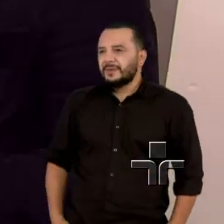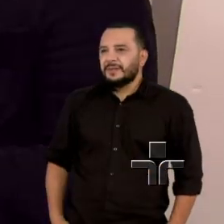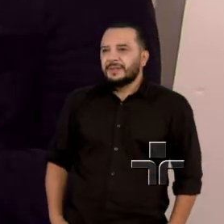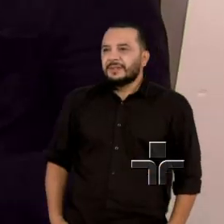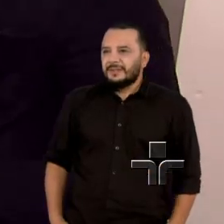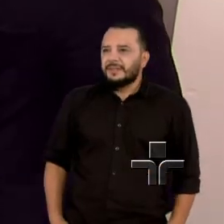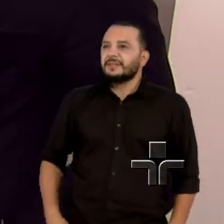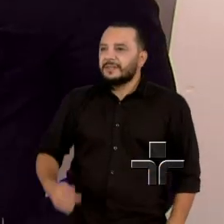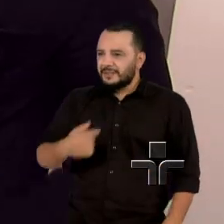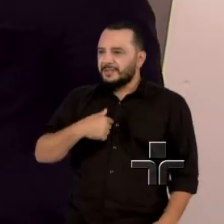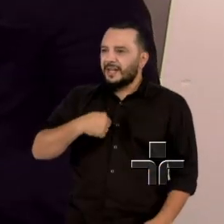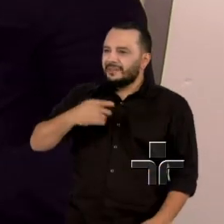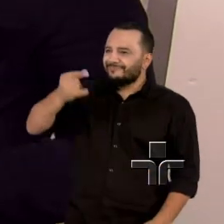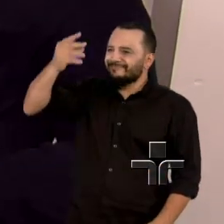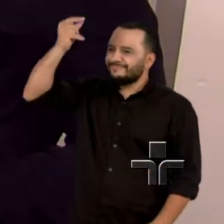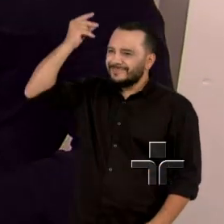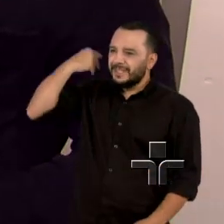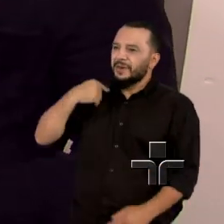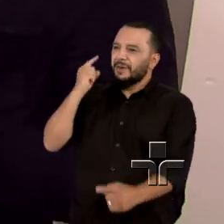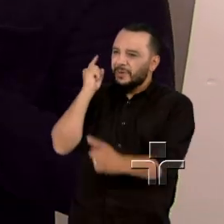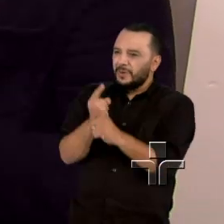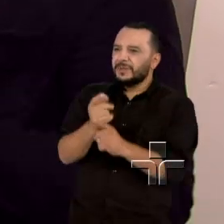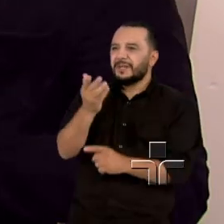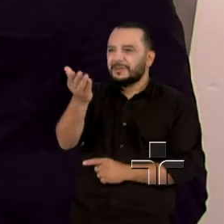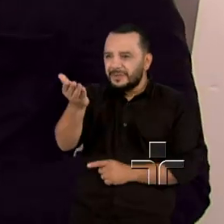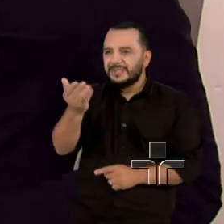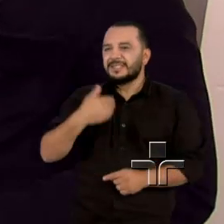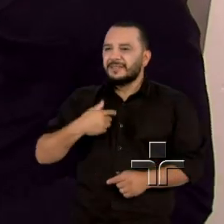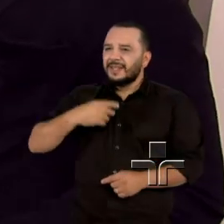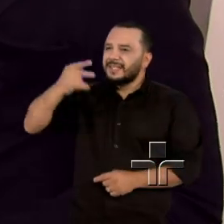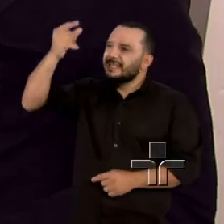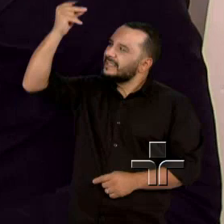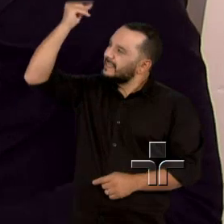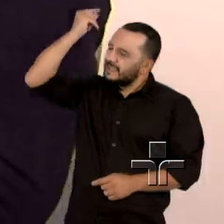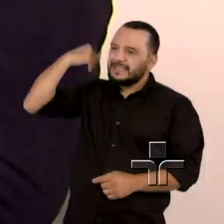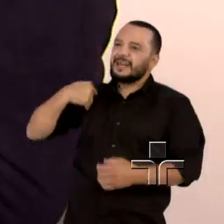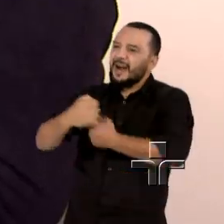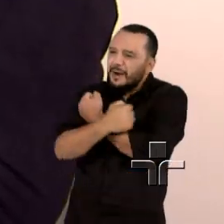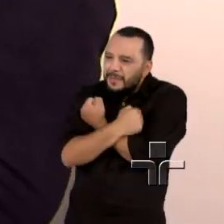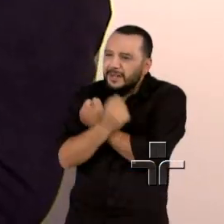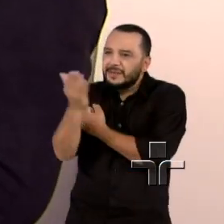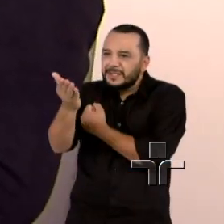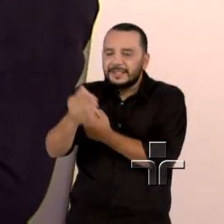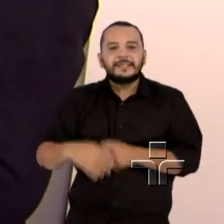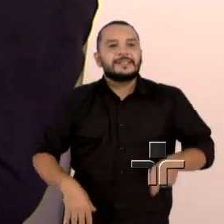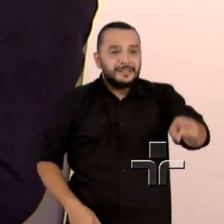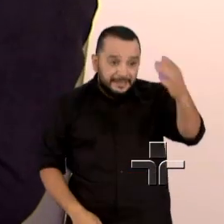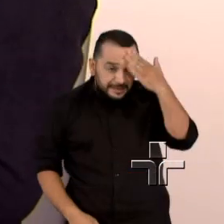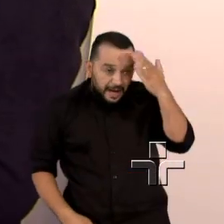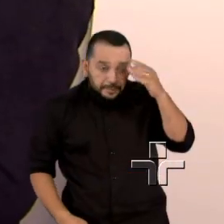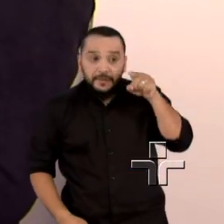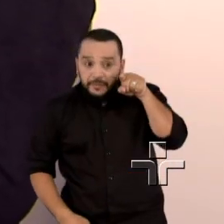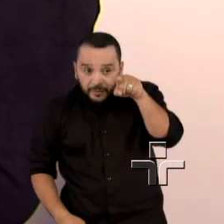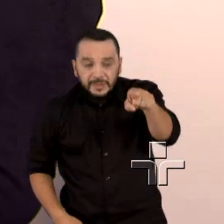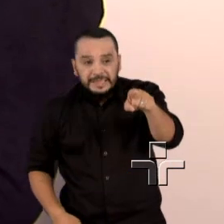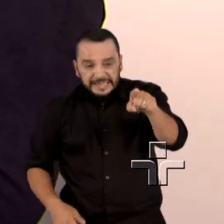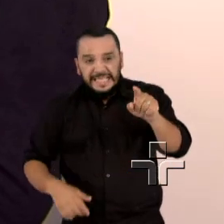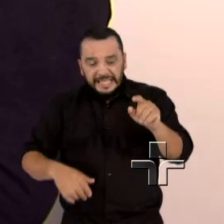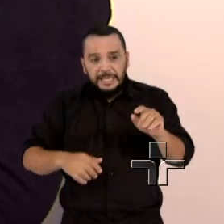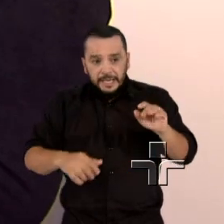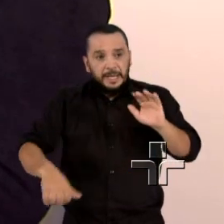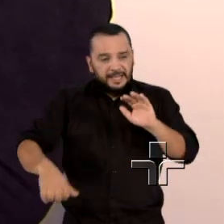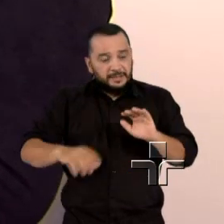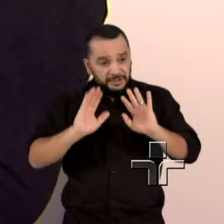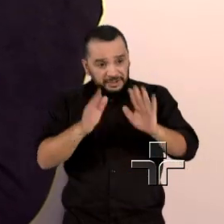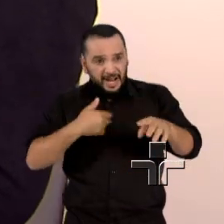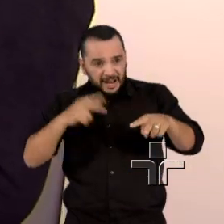Senhora. Tanto tempo que eu queria ver o senhor. Faz tanto tempo que eu queria dar esse abraço do senhor. Você sabe que o seu caso,